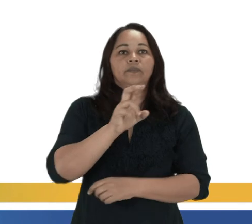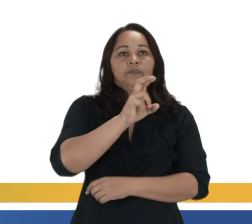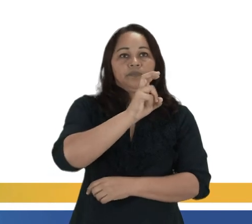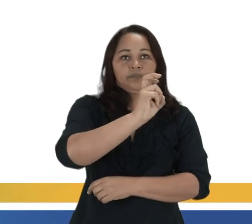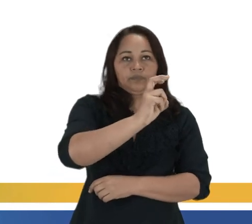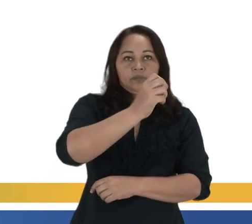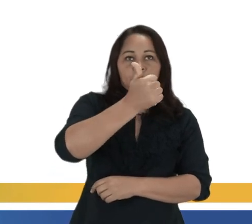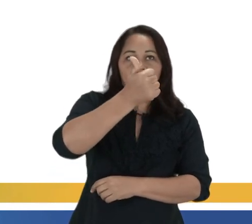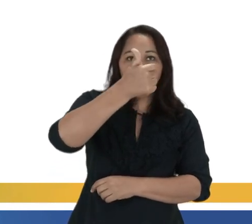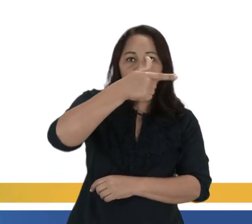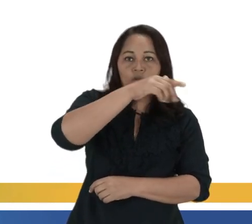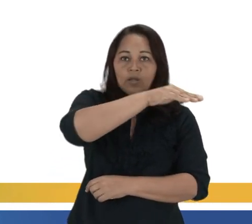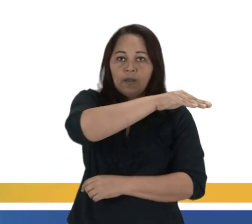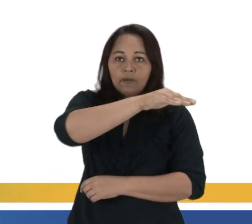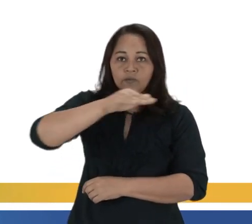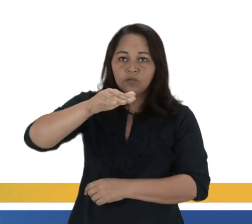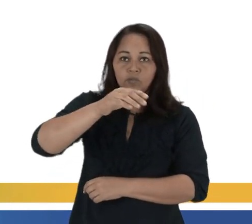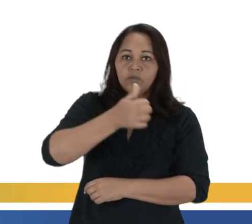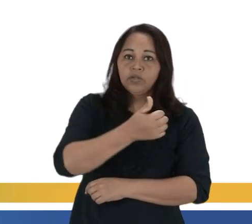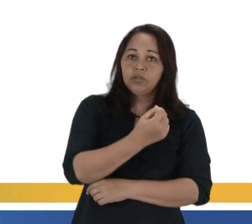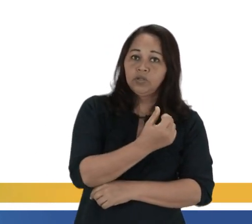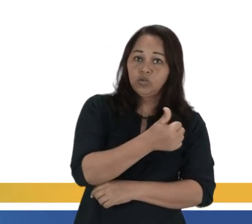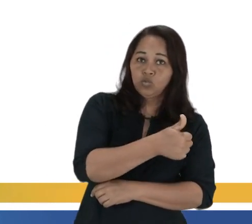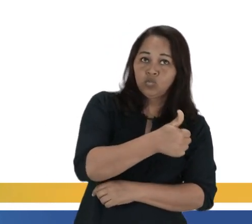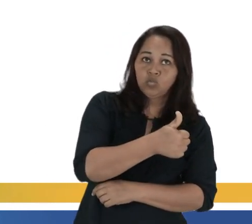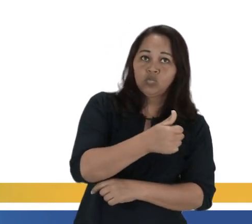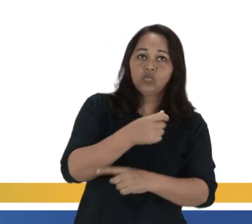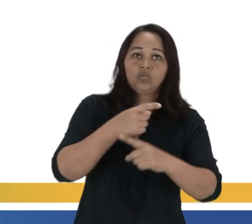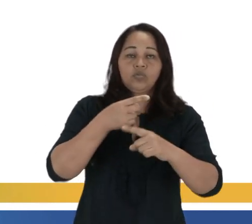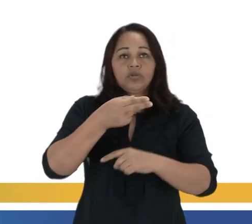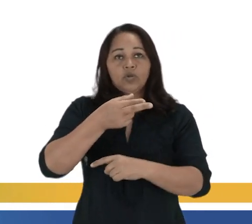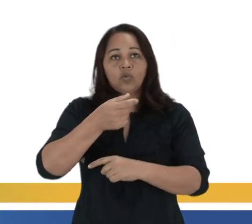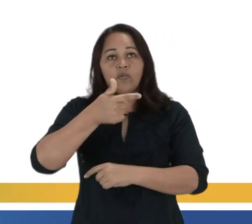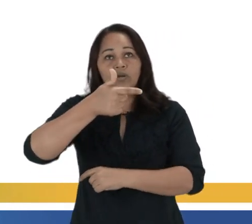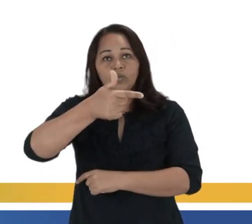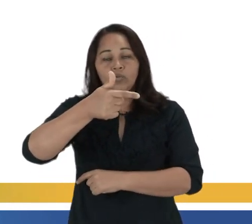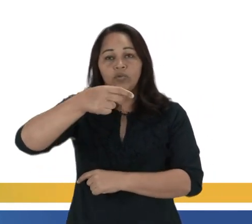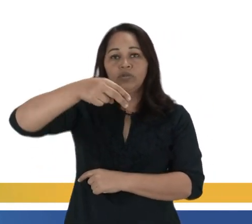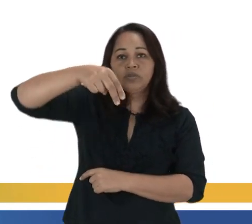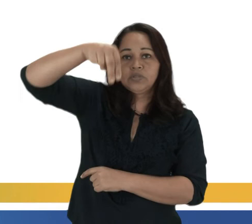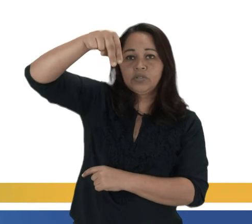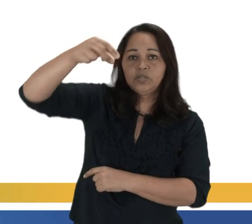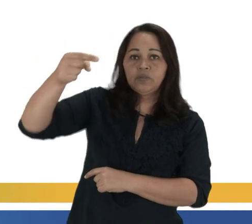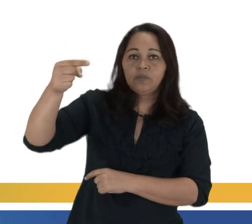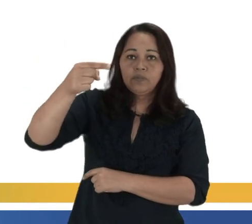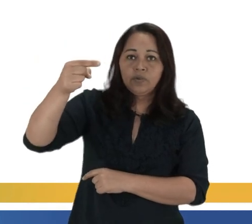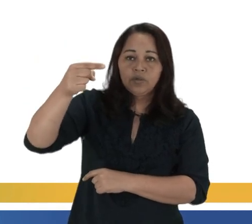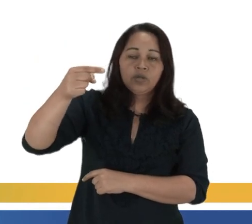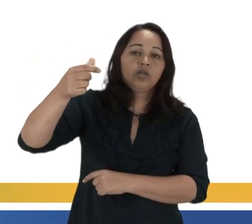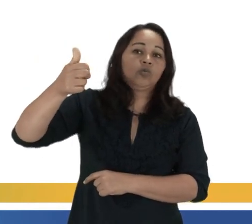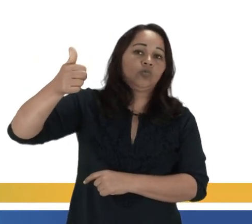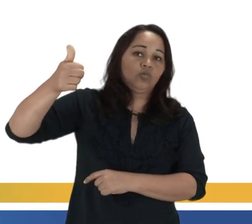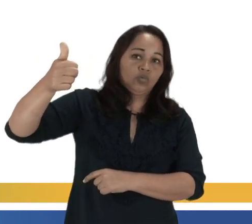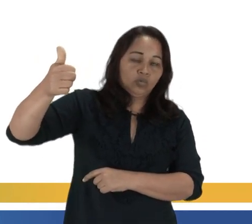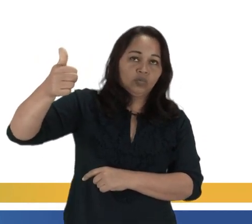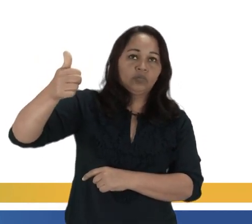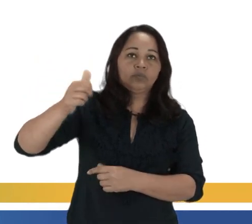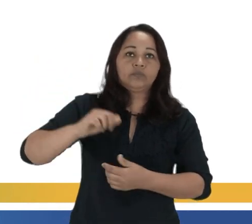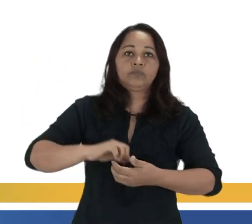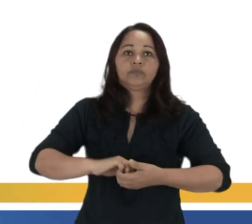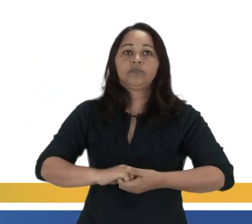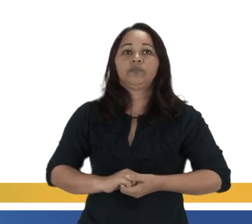como vocês podem perceber, o 1 que estava multiplicando do lado direito passou dividindo do lado esquerdo.